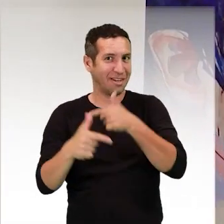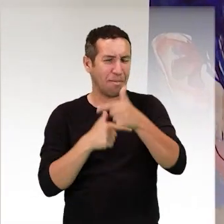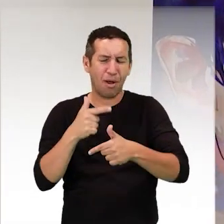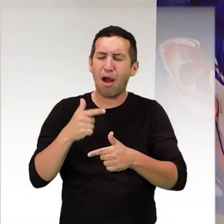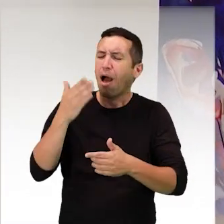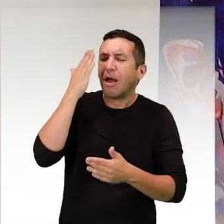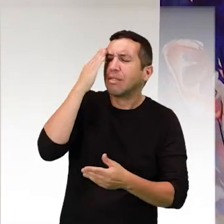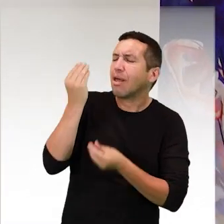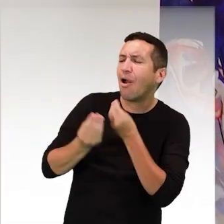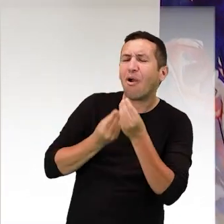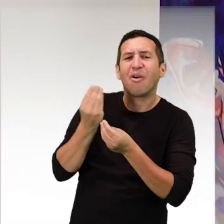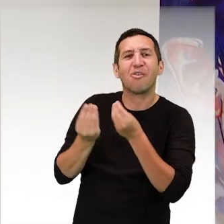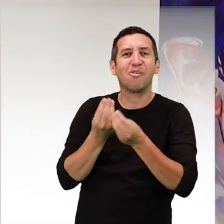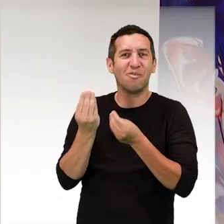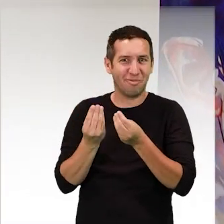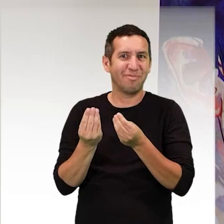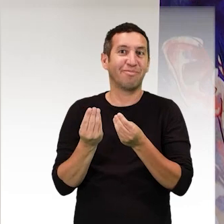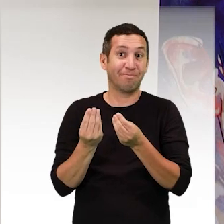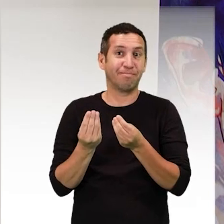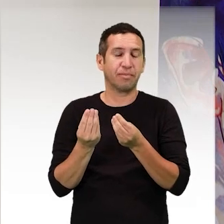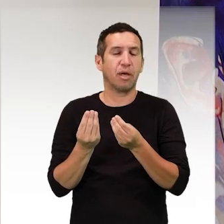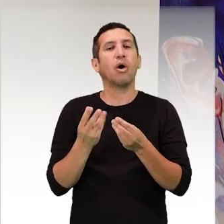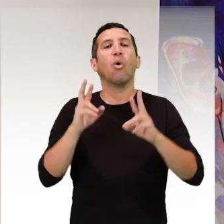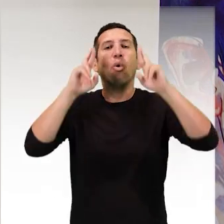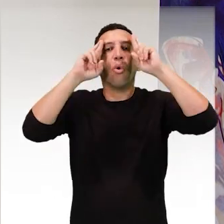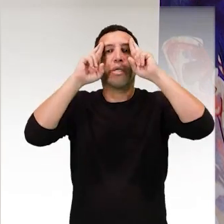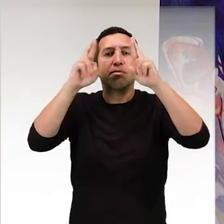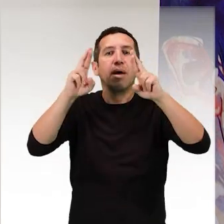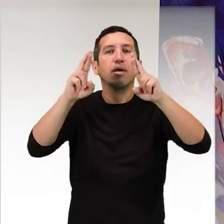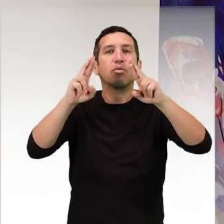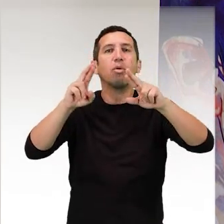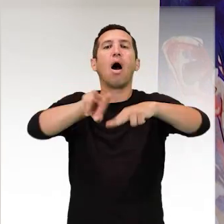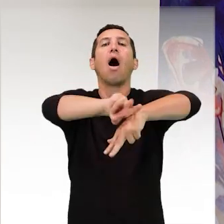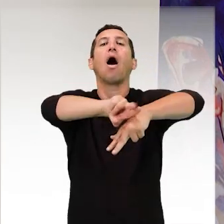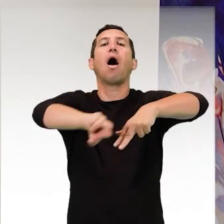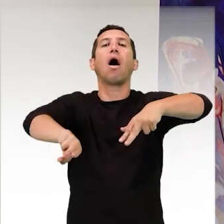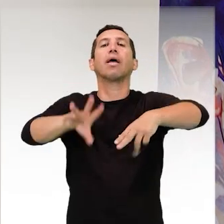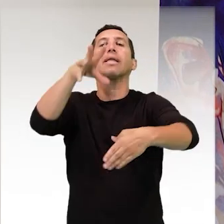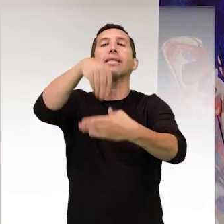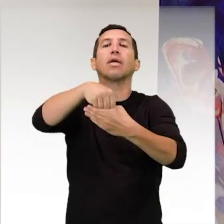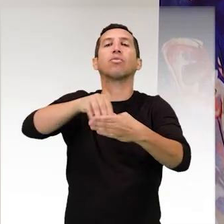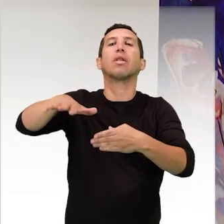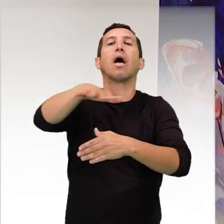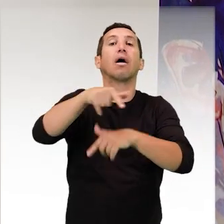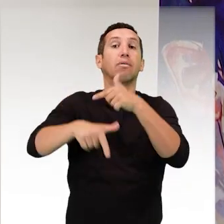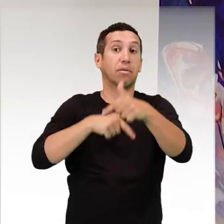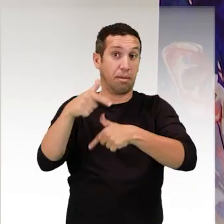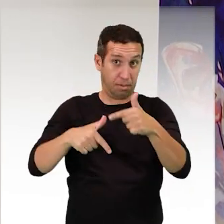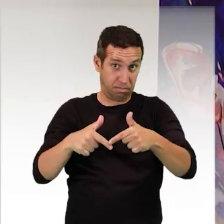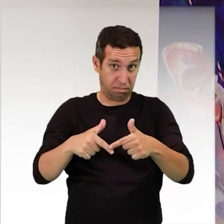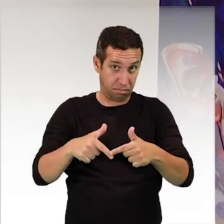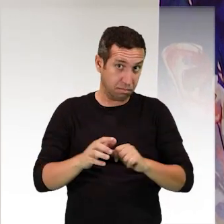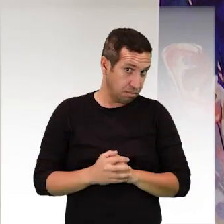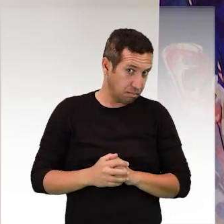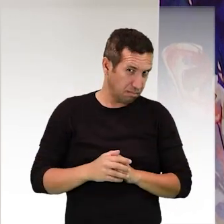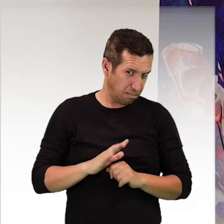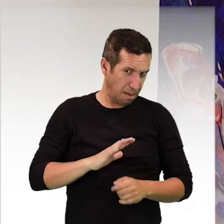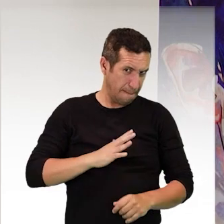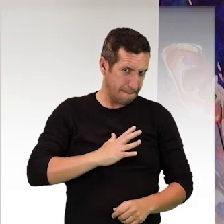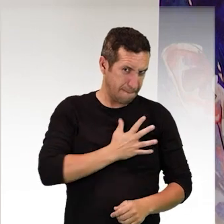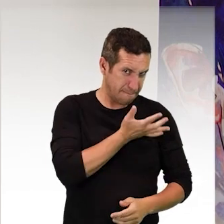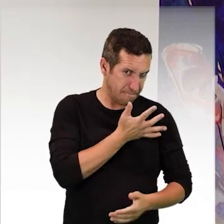de reportagem acompanhou a parada em Brasília e conversou com alguns trabalhadores e trabalhadoras para